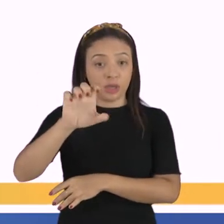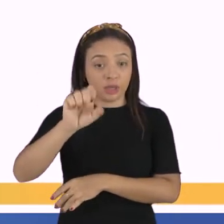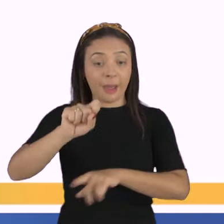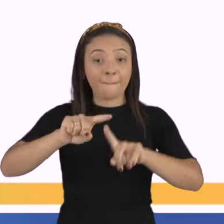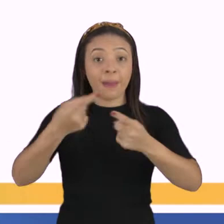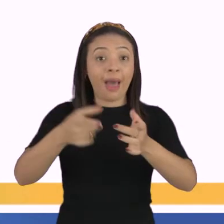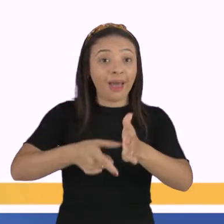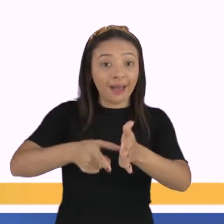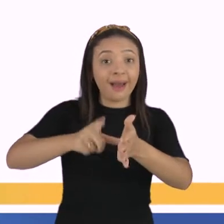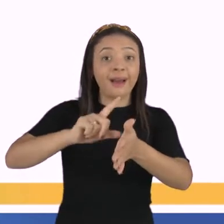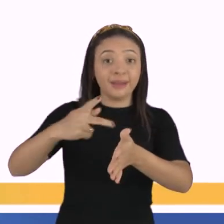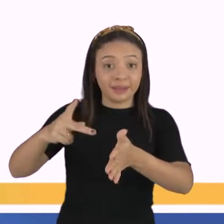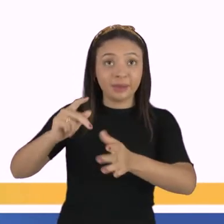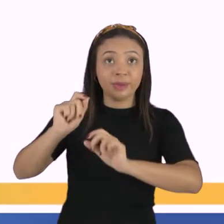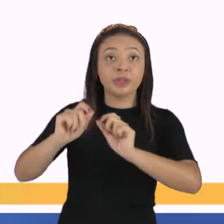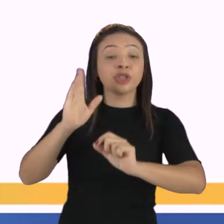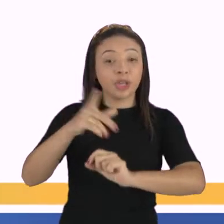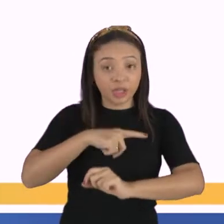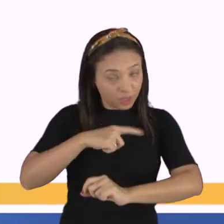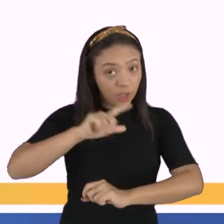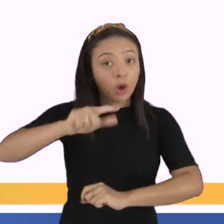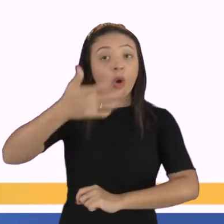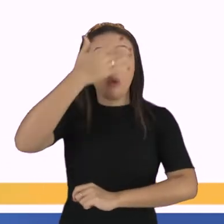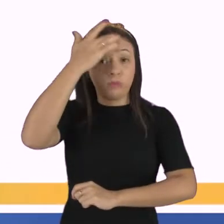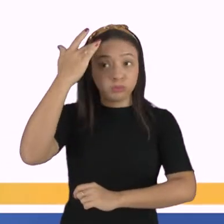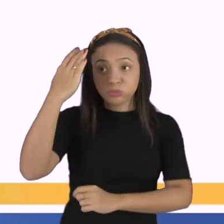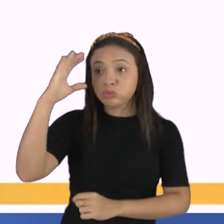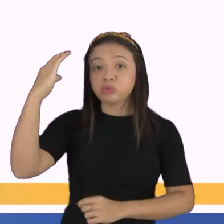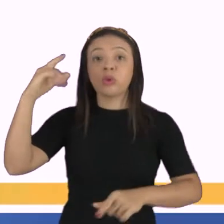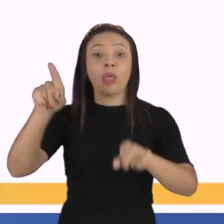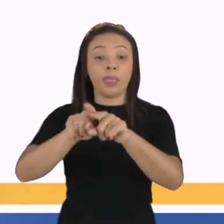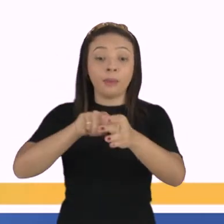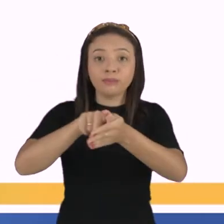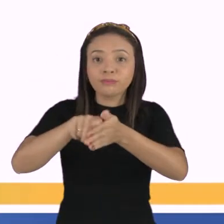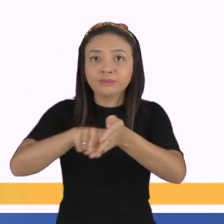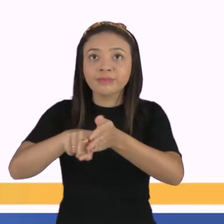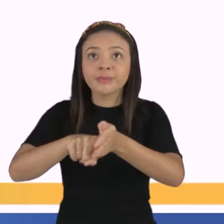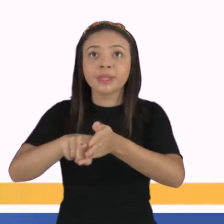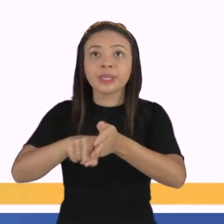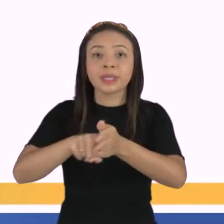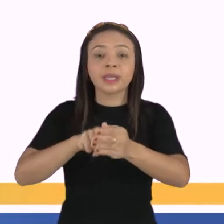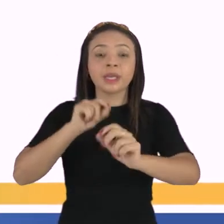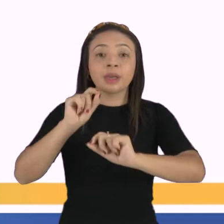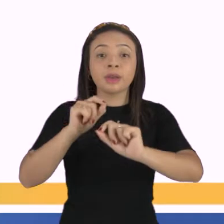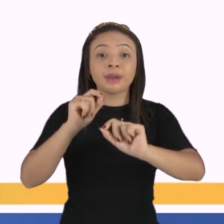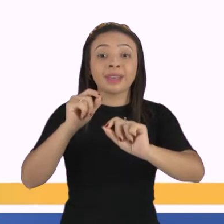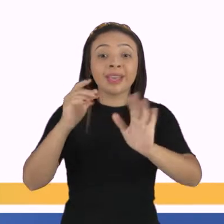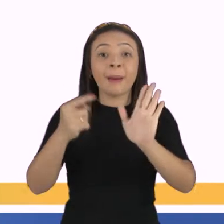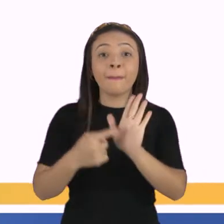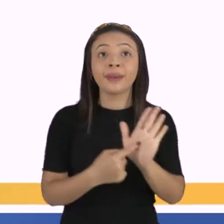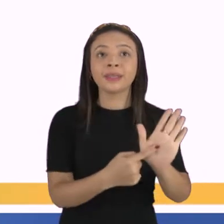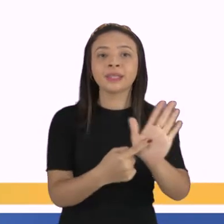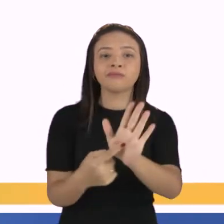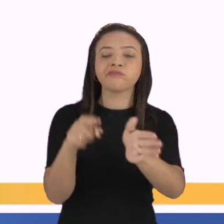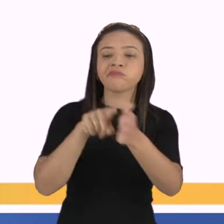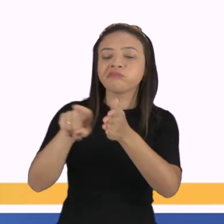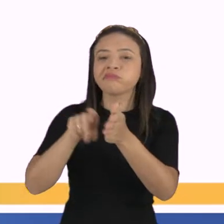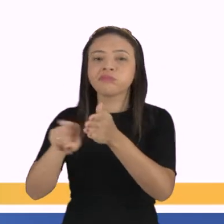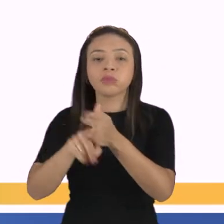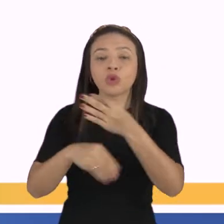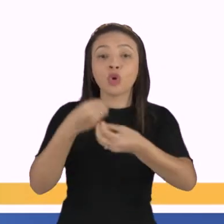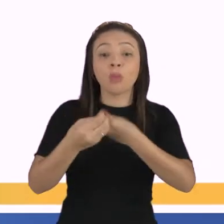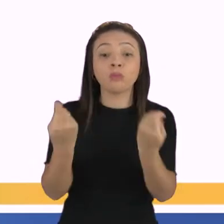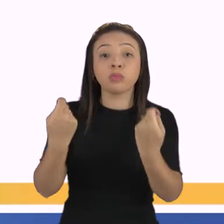muito antes de Charles Darwin, já existiam outros cientistas, outros pesquisadores que levantavam essas questões sobre a evolução